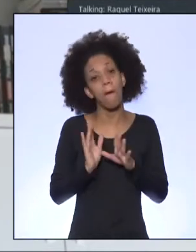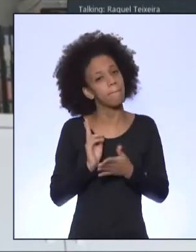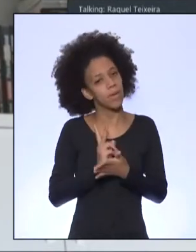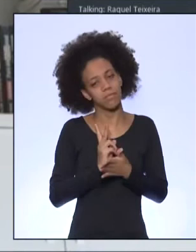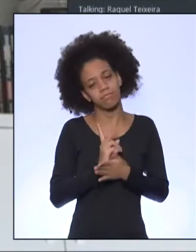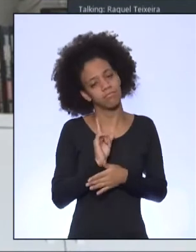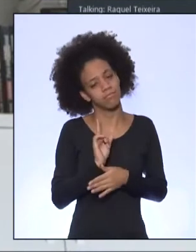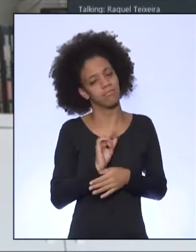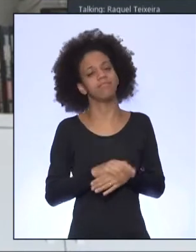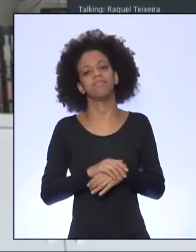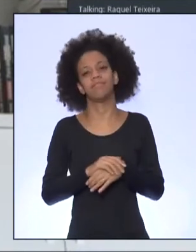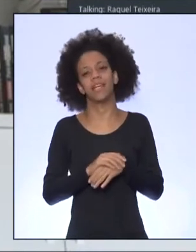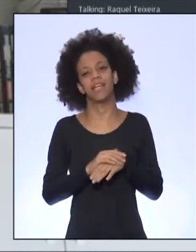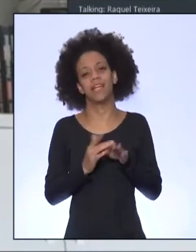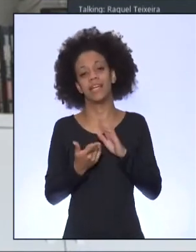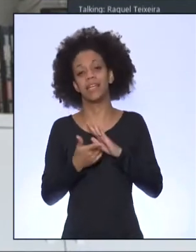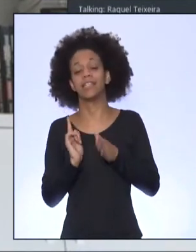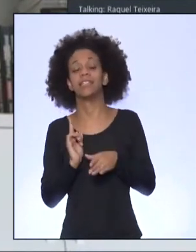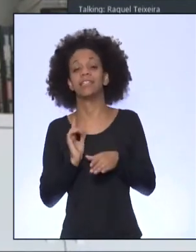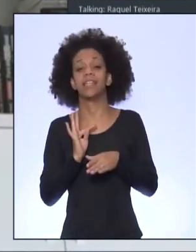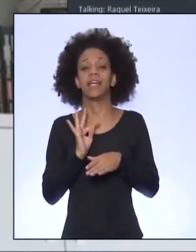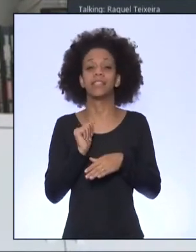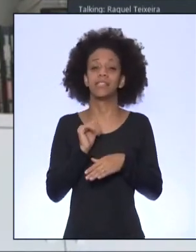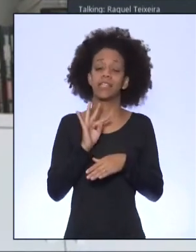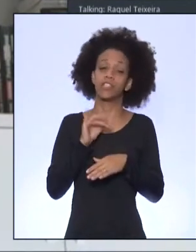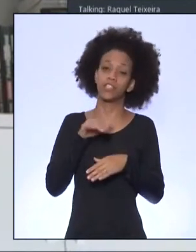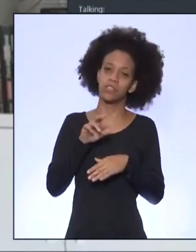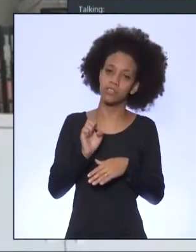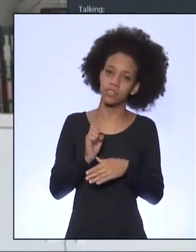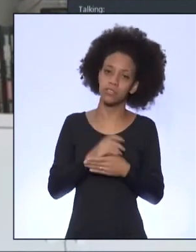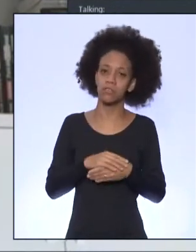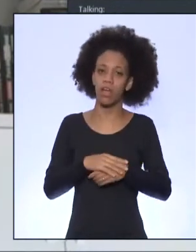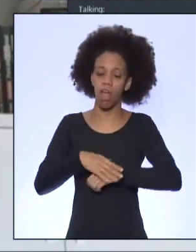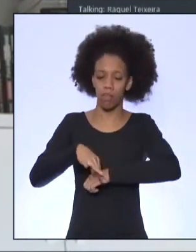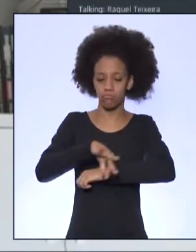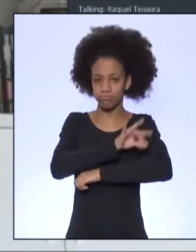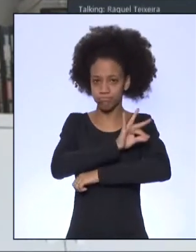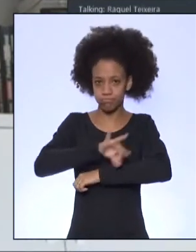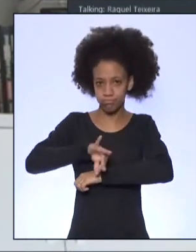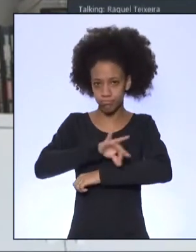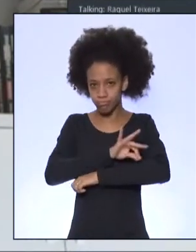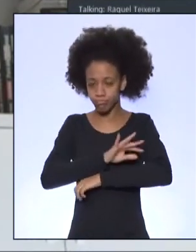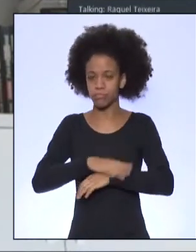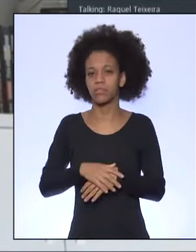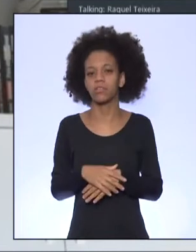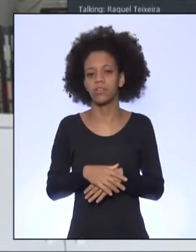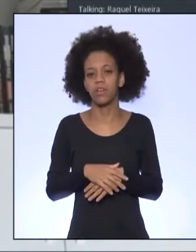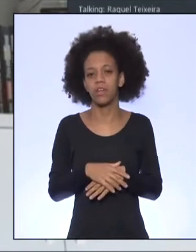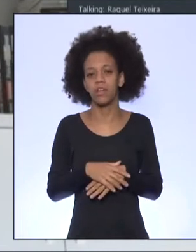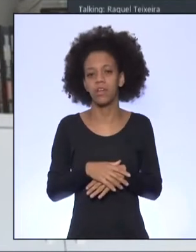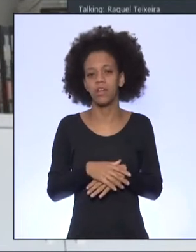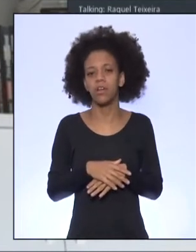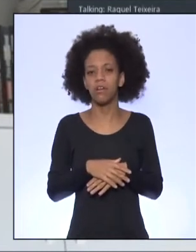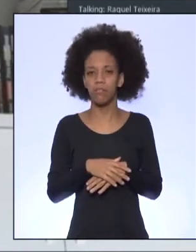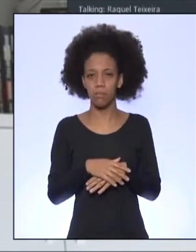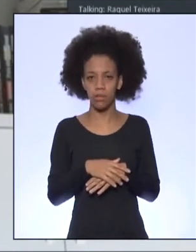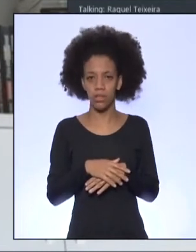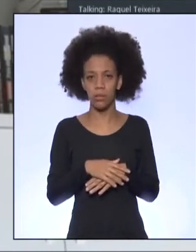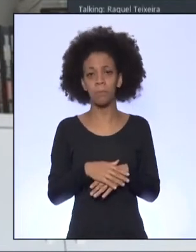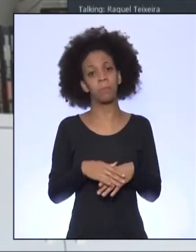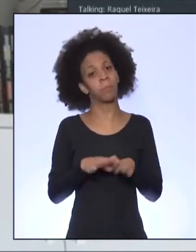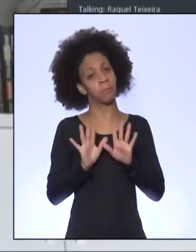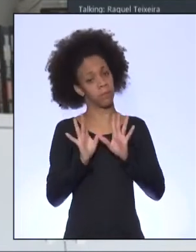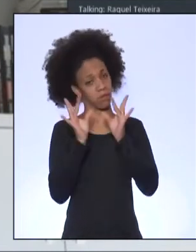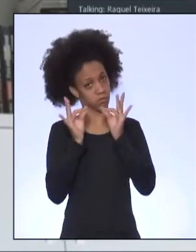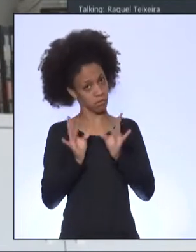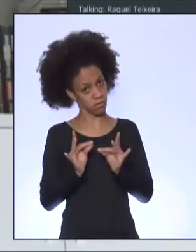né? A Tati é arquiteta, fez USP, fez Berkeley, mas tem um